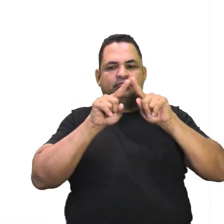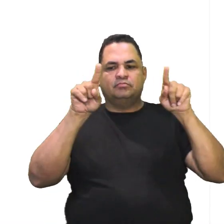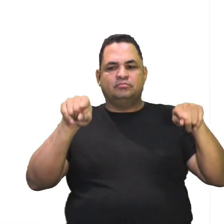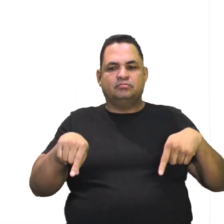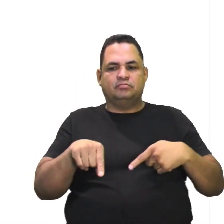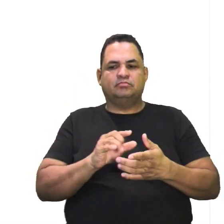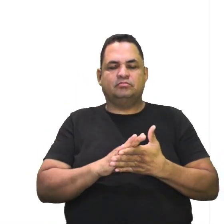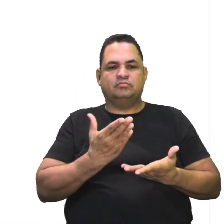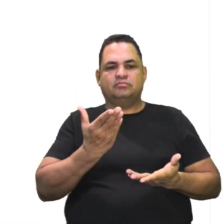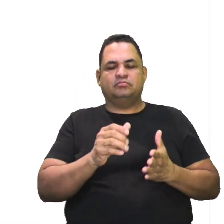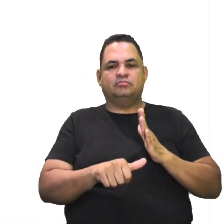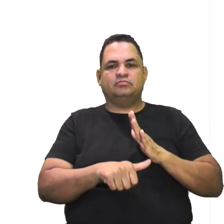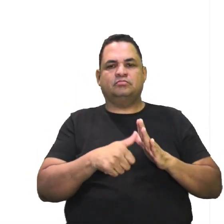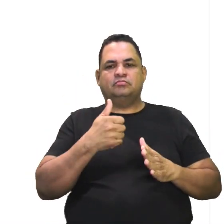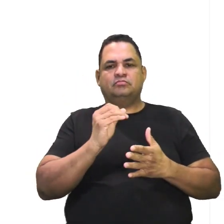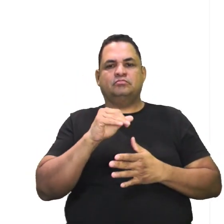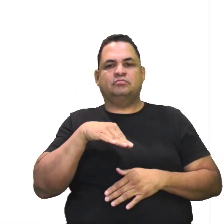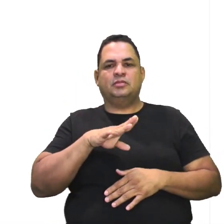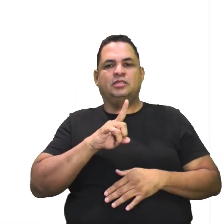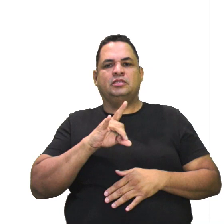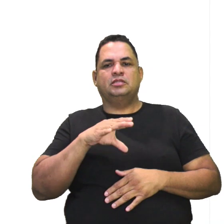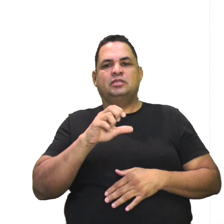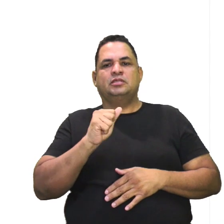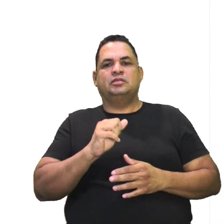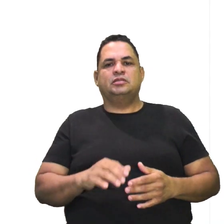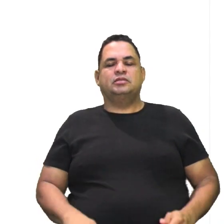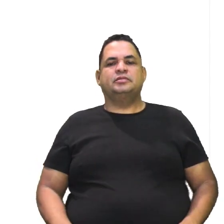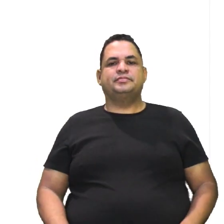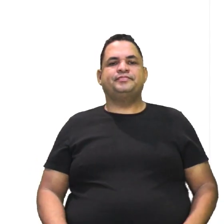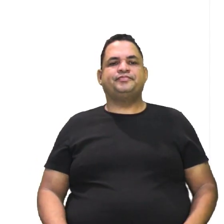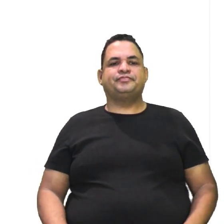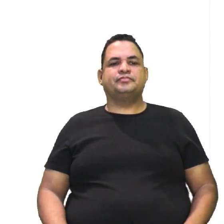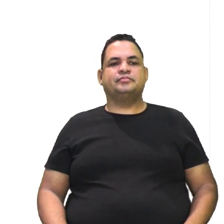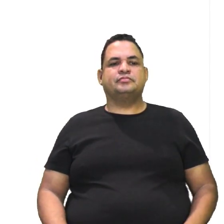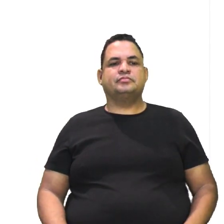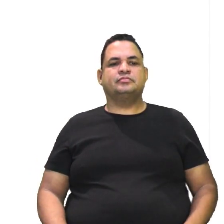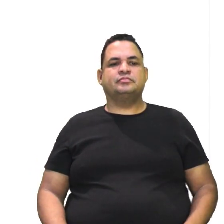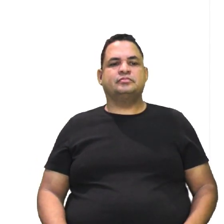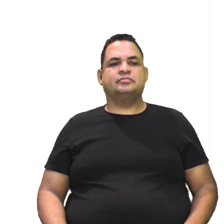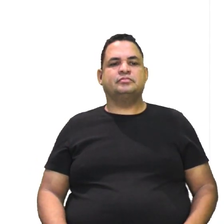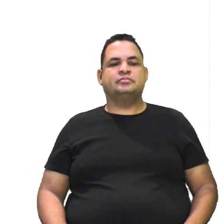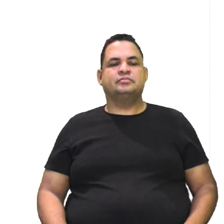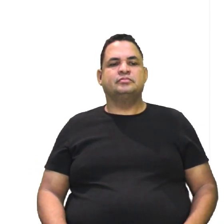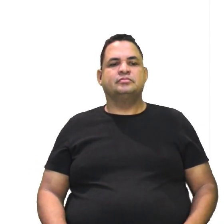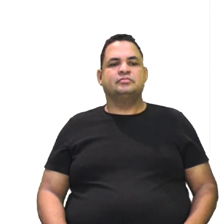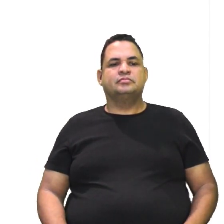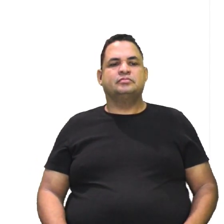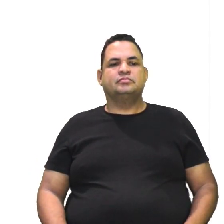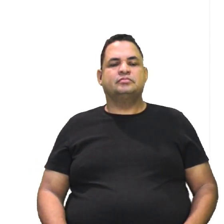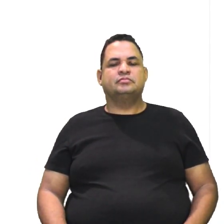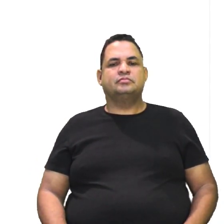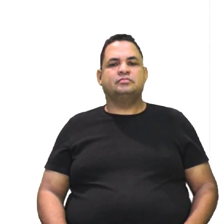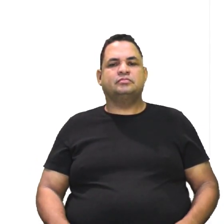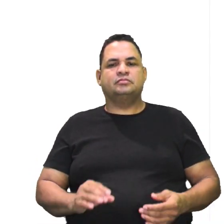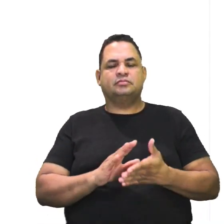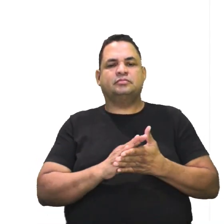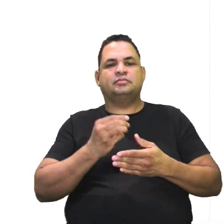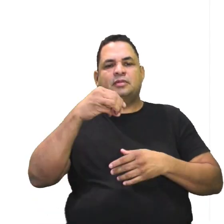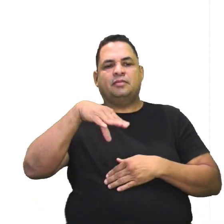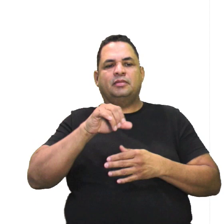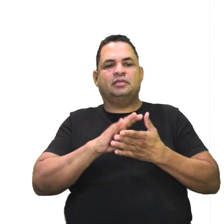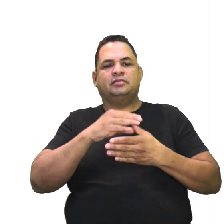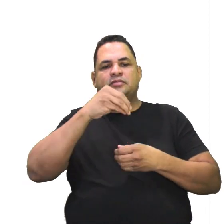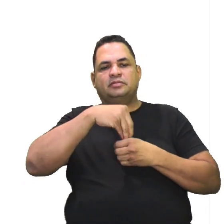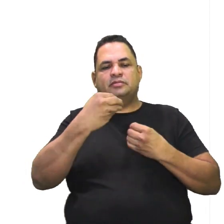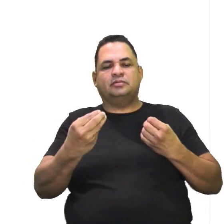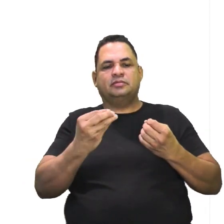esses valores. Não, primeiro vamos fazer a média aritmética, né? Primeiro momento. Na tabelinha, né? Faz a média também. Mas vamos fazer a média fora da tabela, que depois a gente